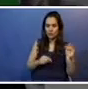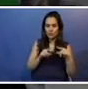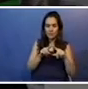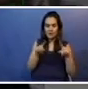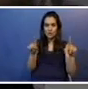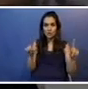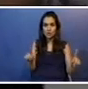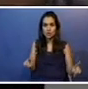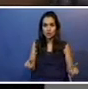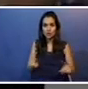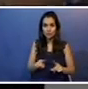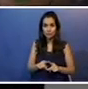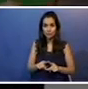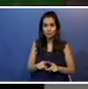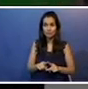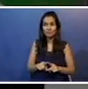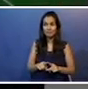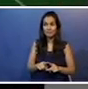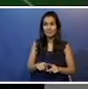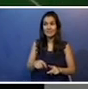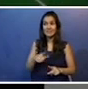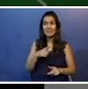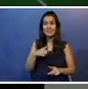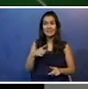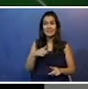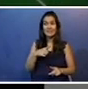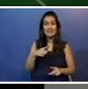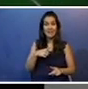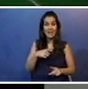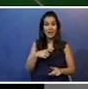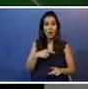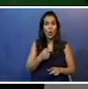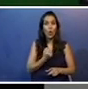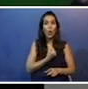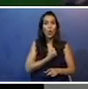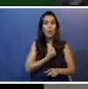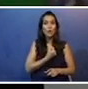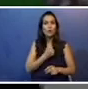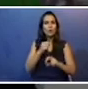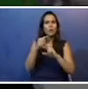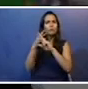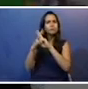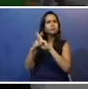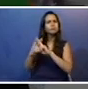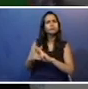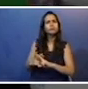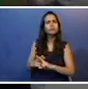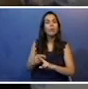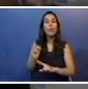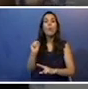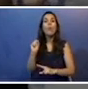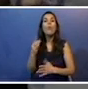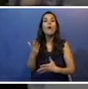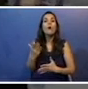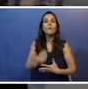abaixo, há uma sequência de 4 números romanos. Quais são eles? Então, olha